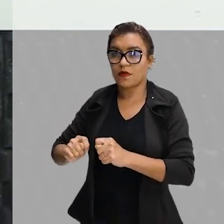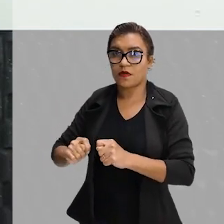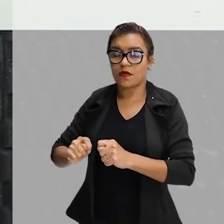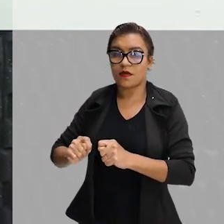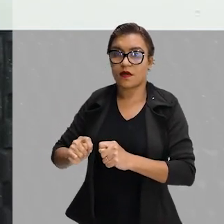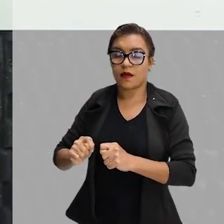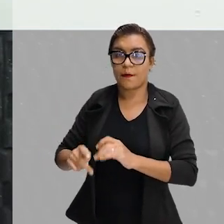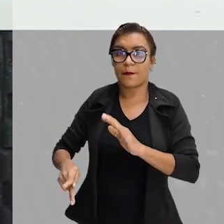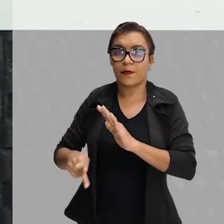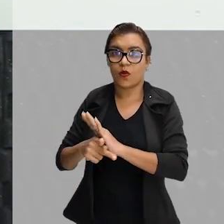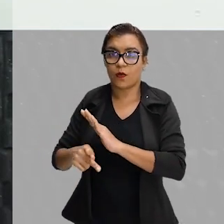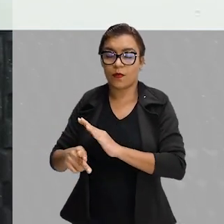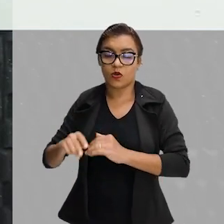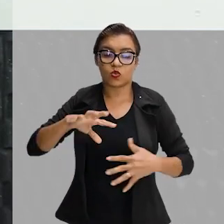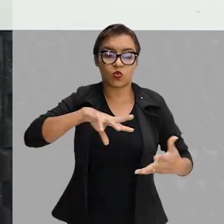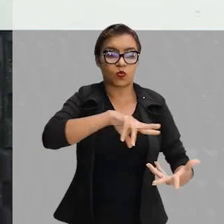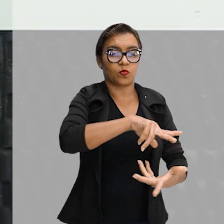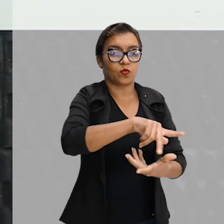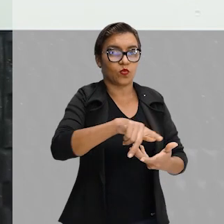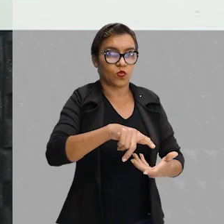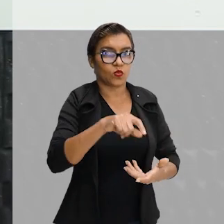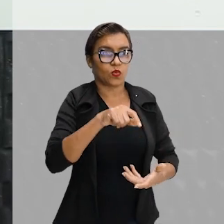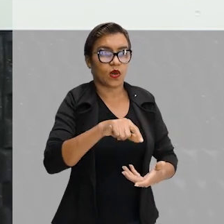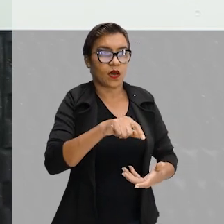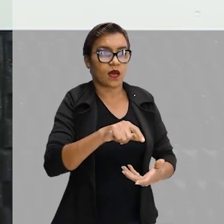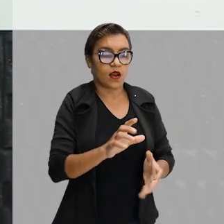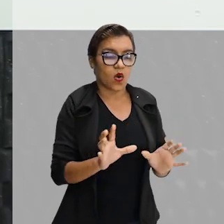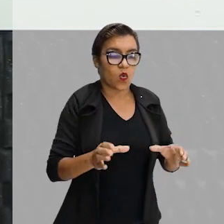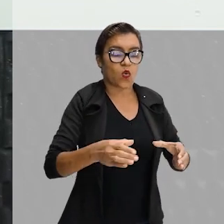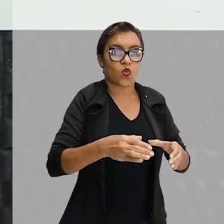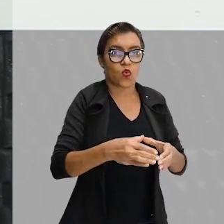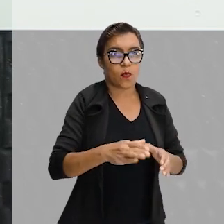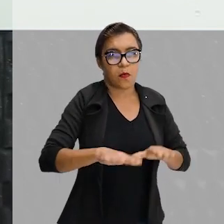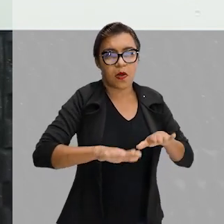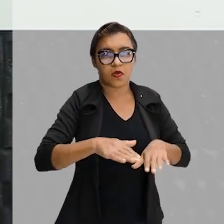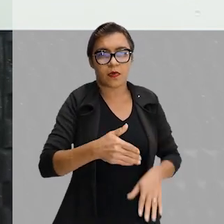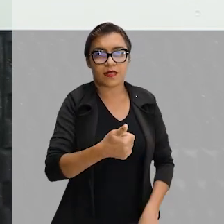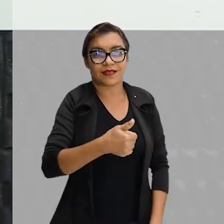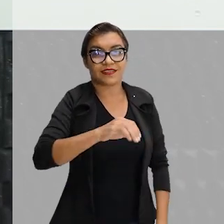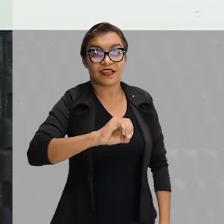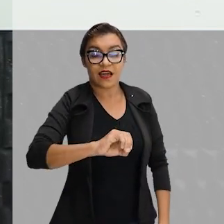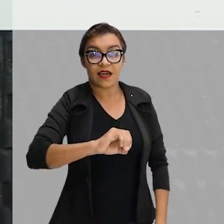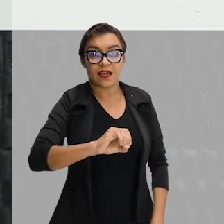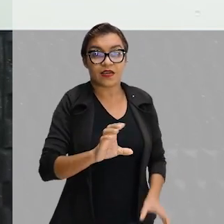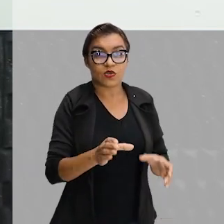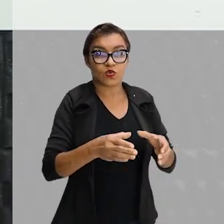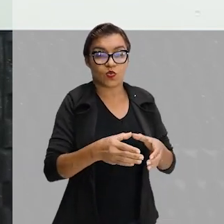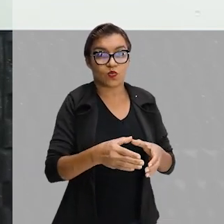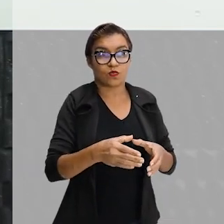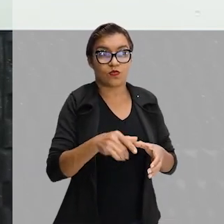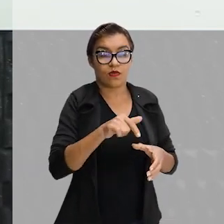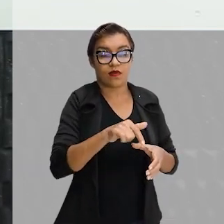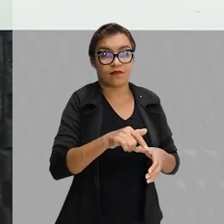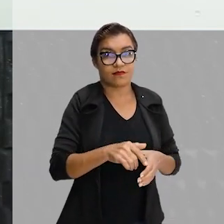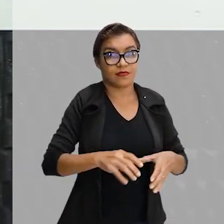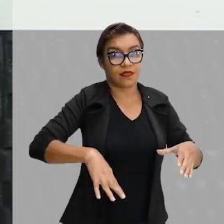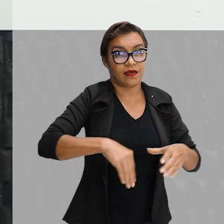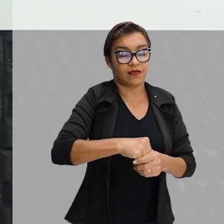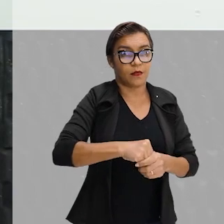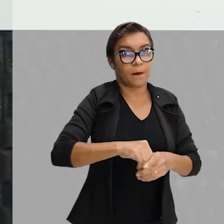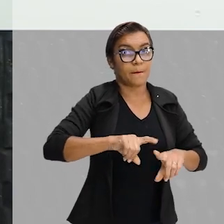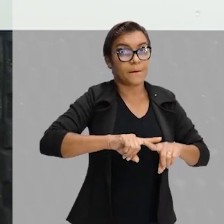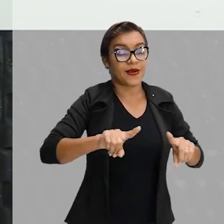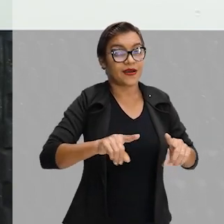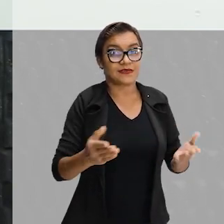o Brasil estava. Olha a conjugação do verbo, estava, de não está mais. E por que não está